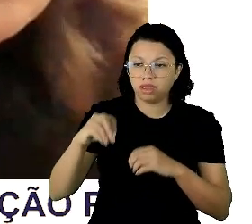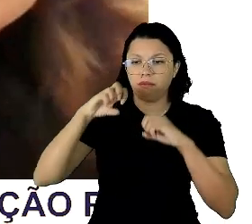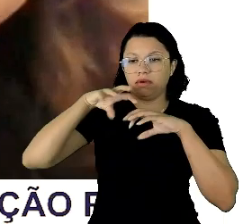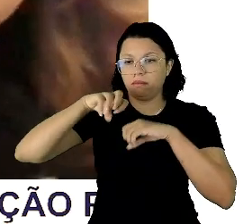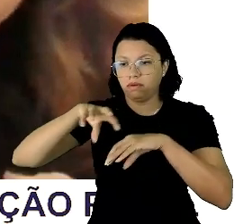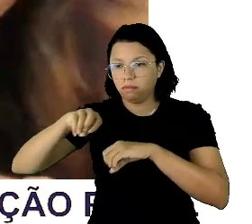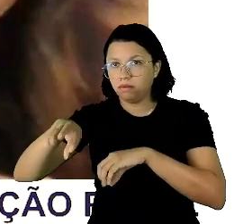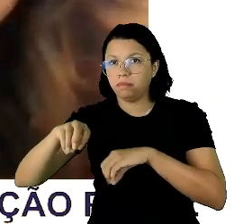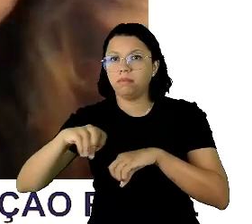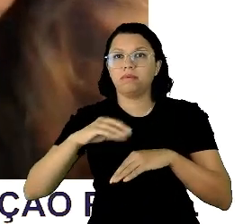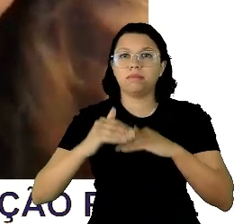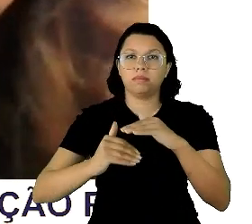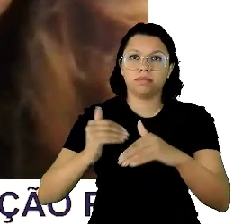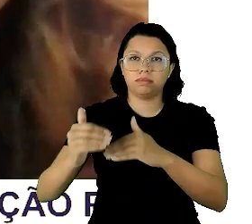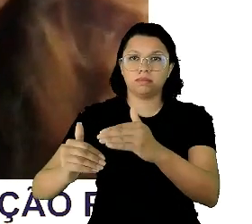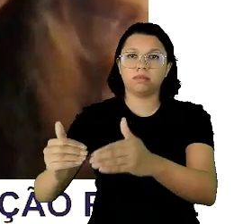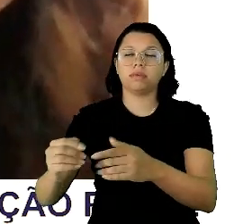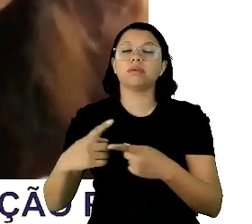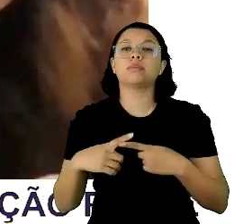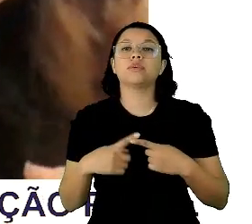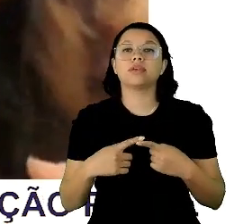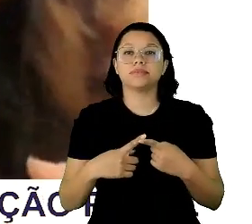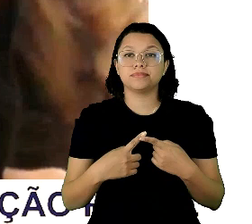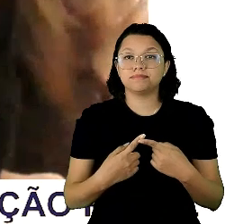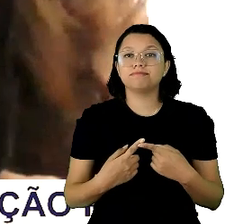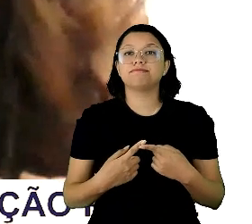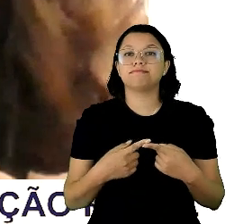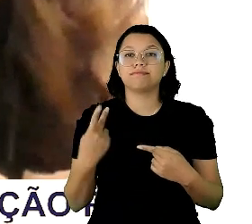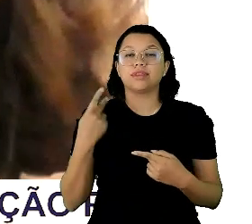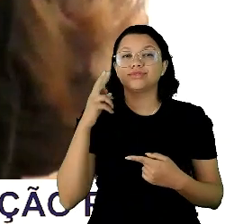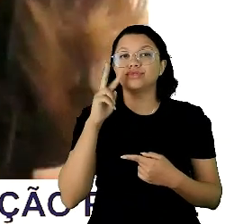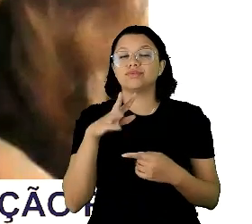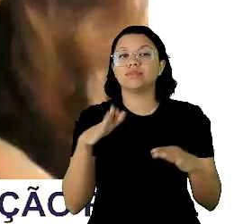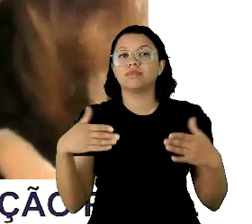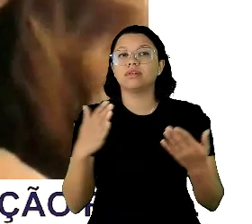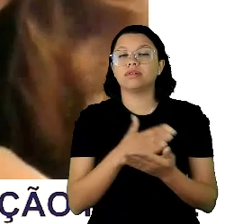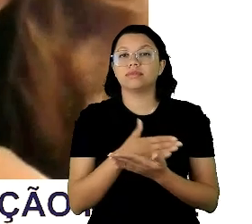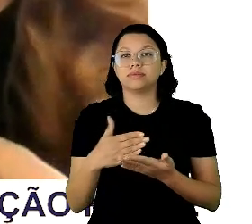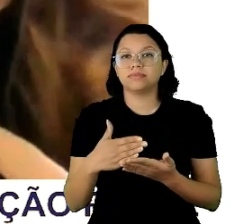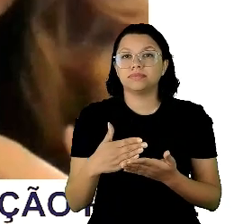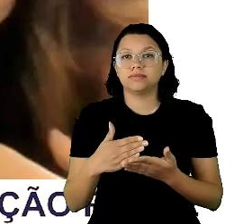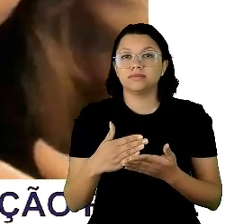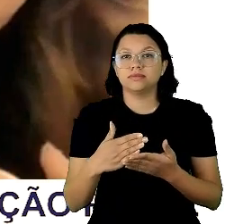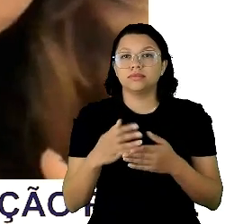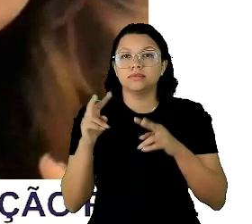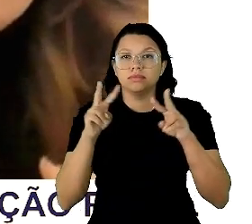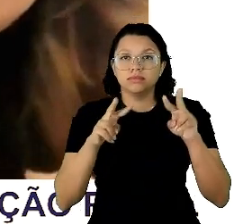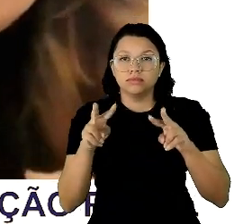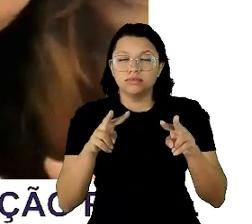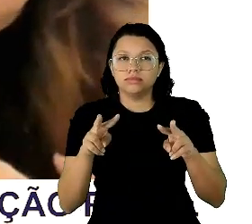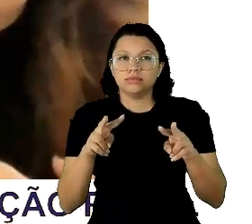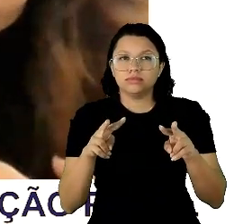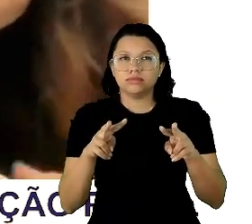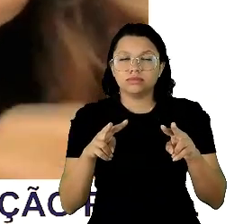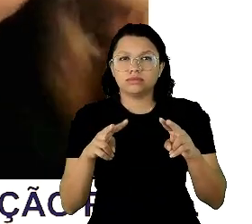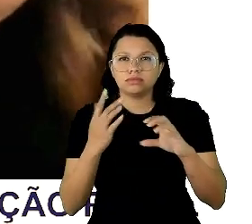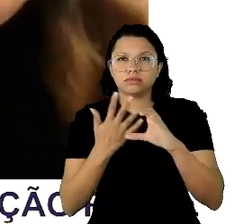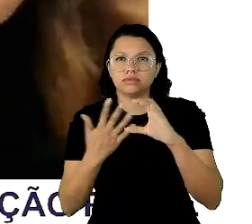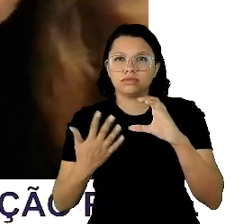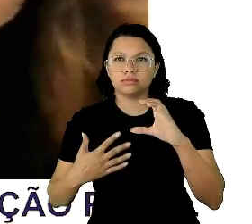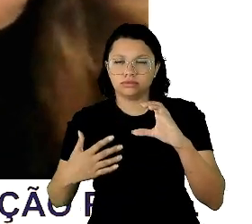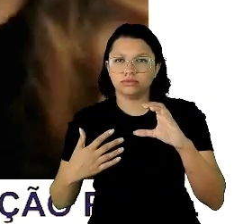sucessivamente. Por quê? Porque a gente vê, quando a gente começa, por exemplo, a olhar a lei, os aspectos civis